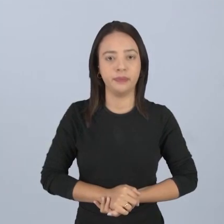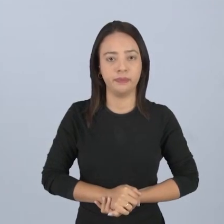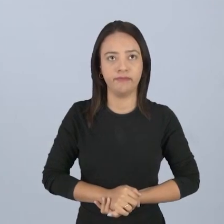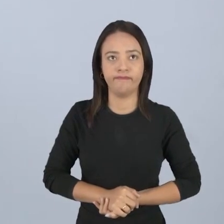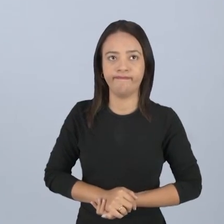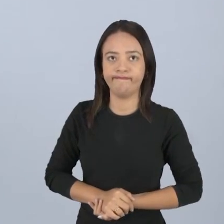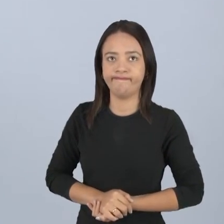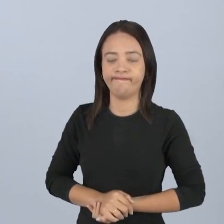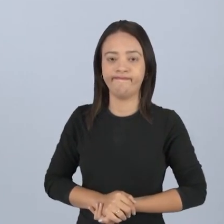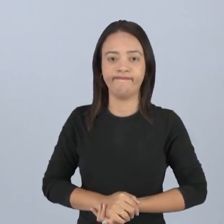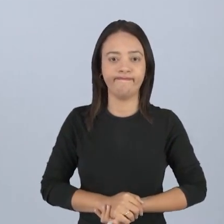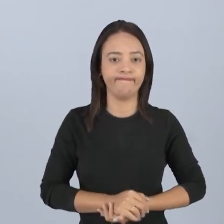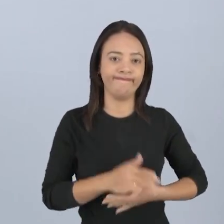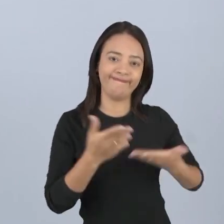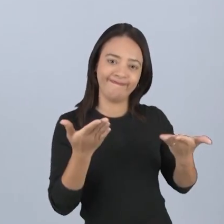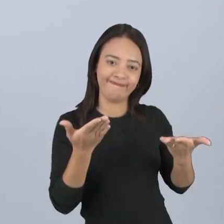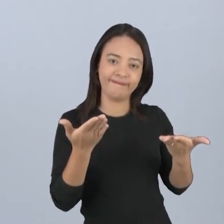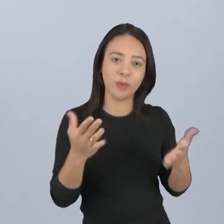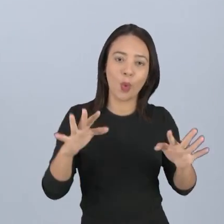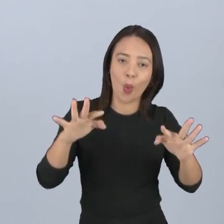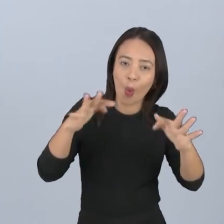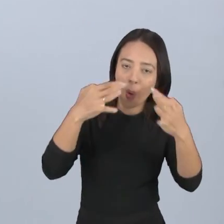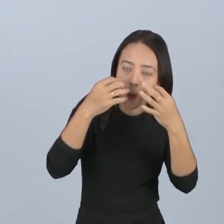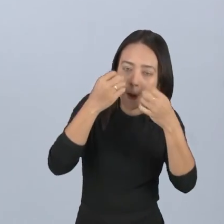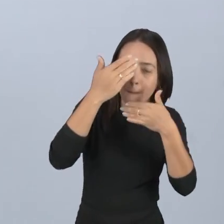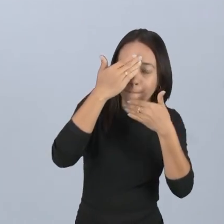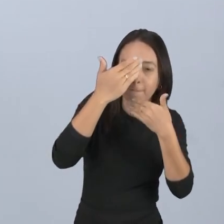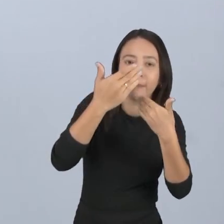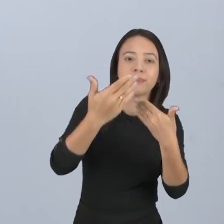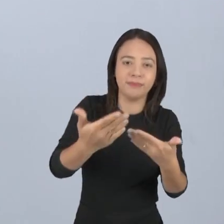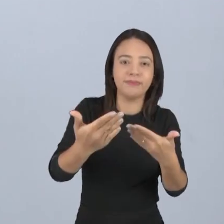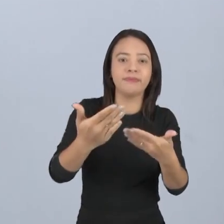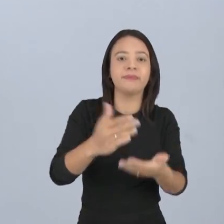Então, pessoal, era isso. Obrigado pela atenção de todos,